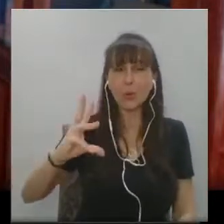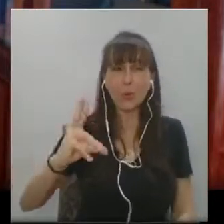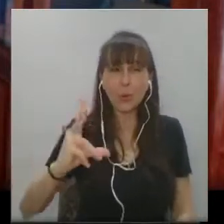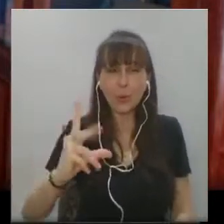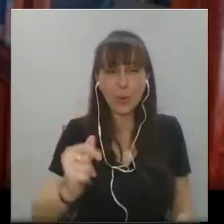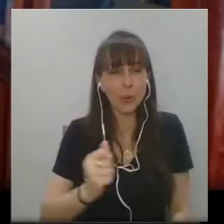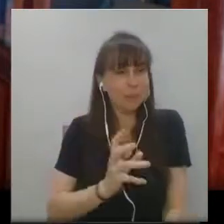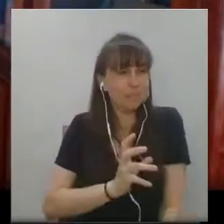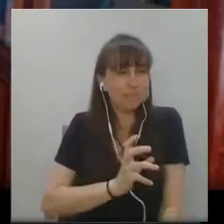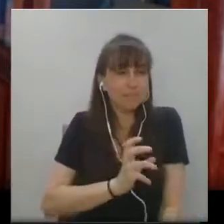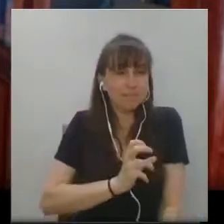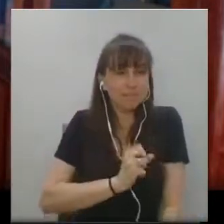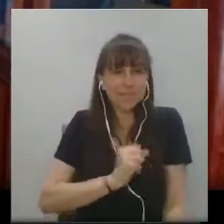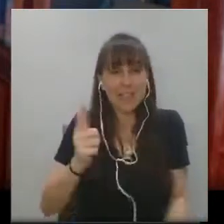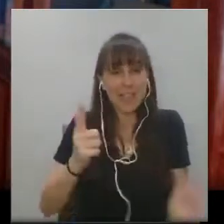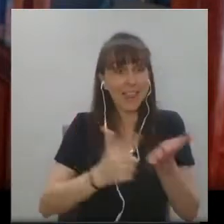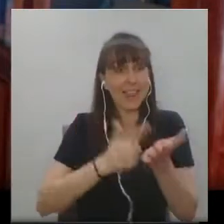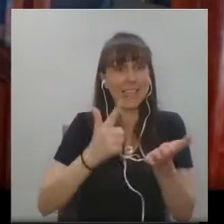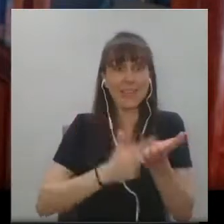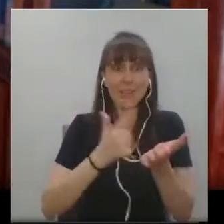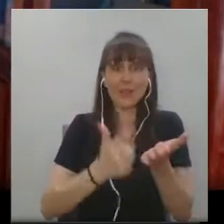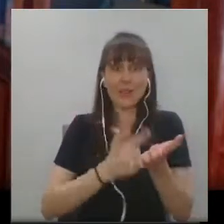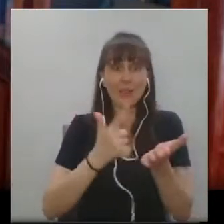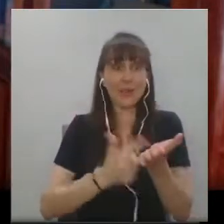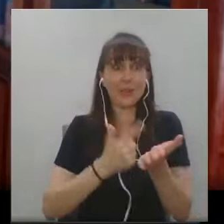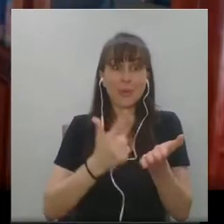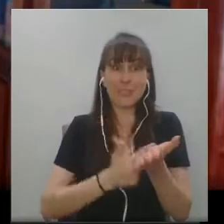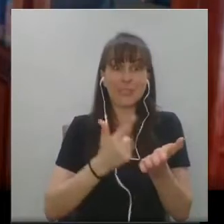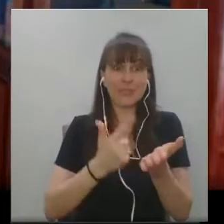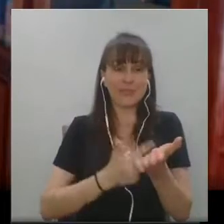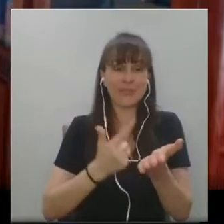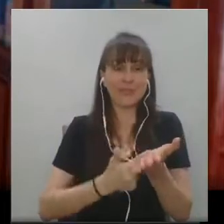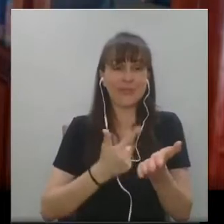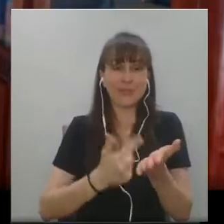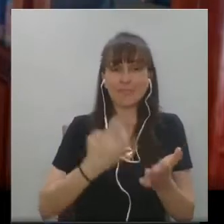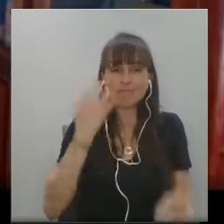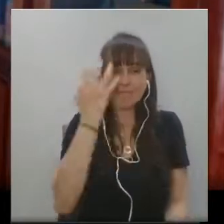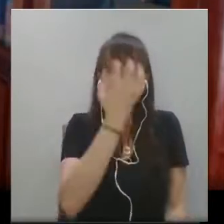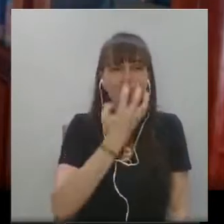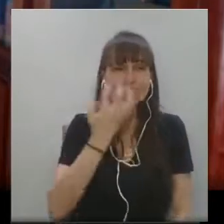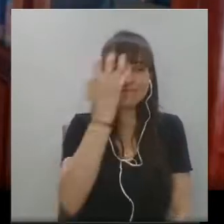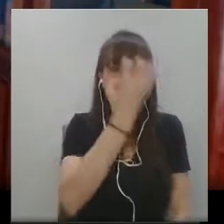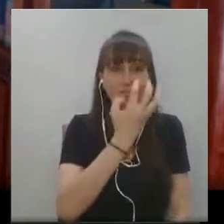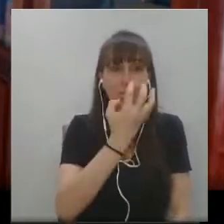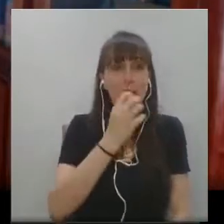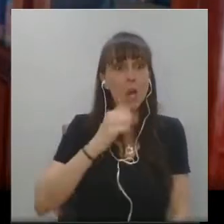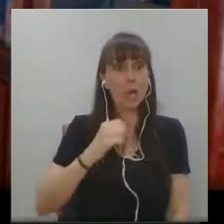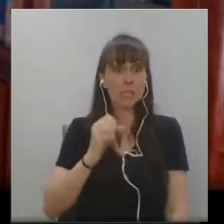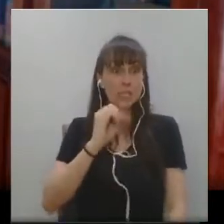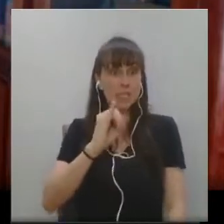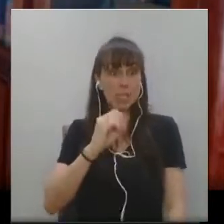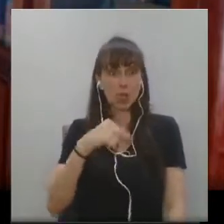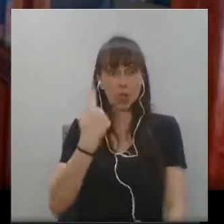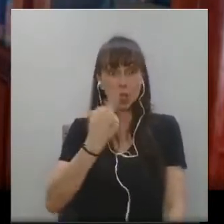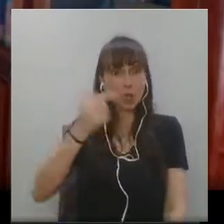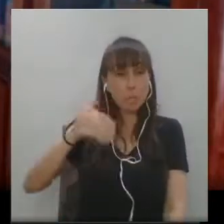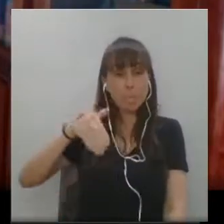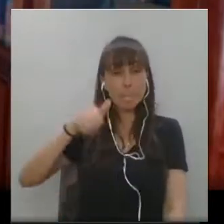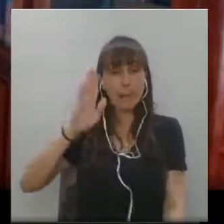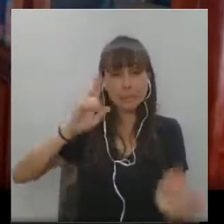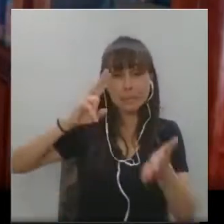de livros sempre encantadora, né? E como você diz, quanto mais a gente lê, mais a